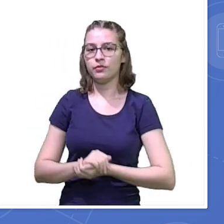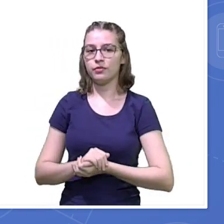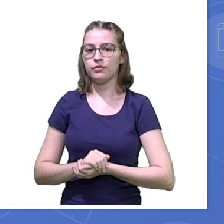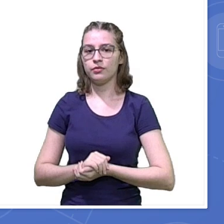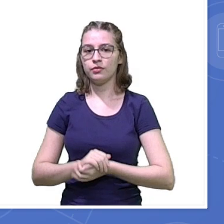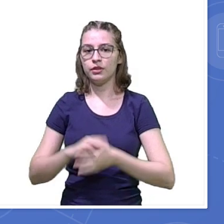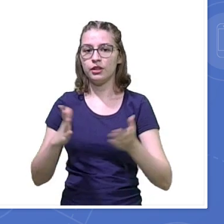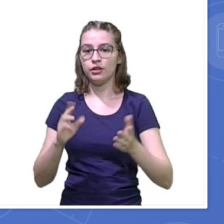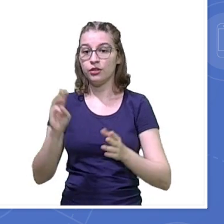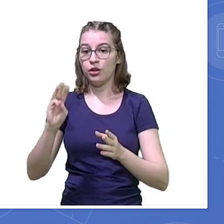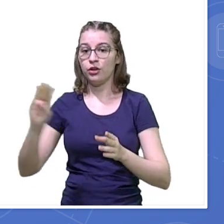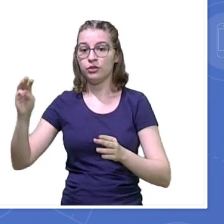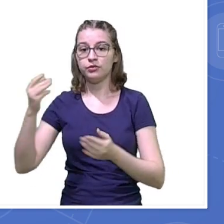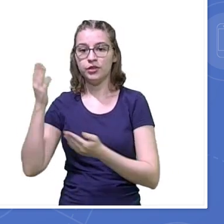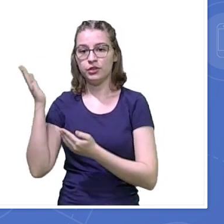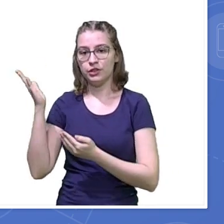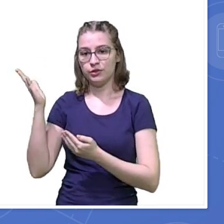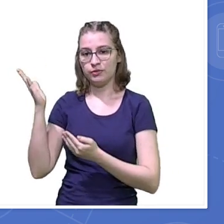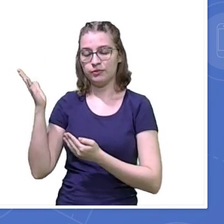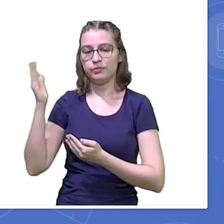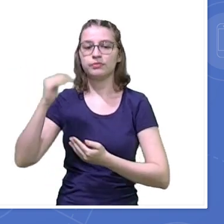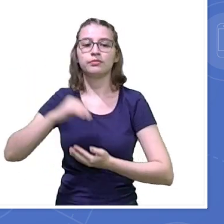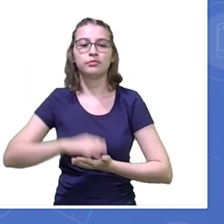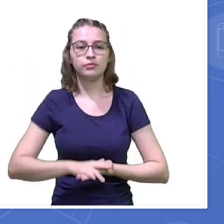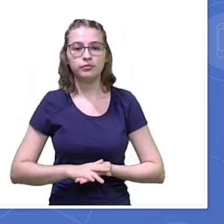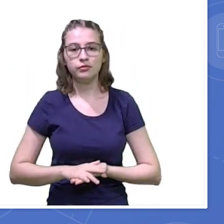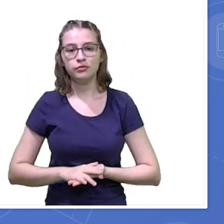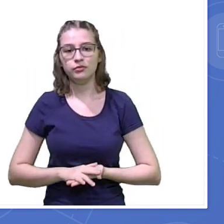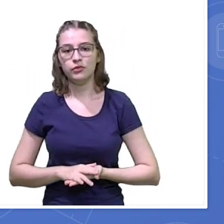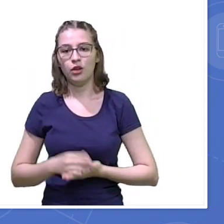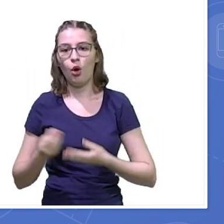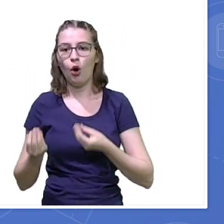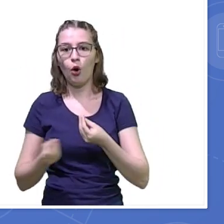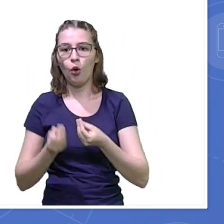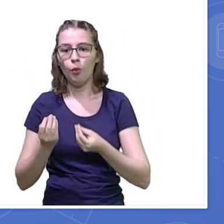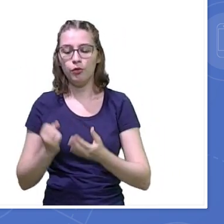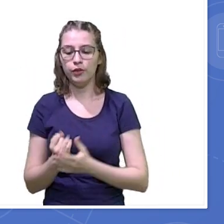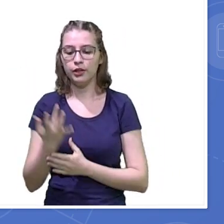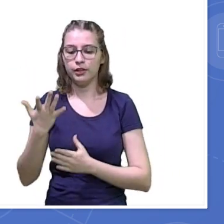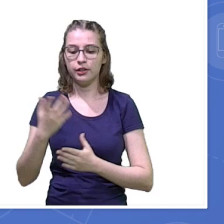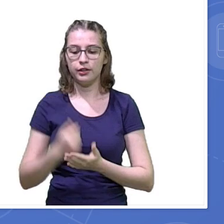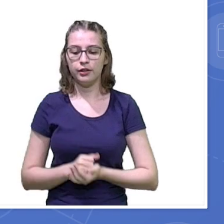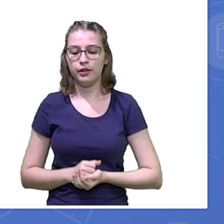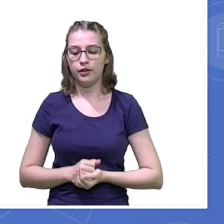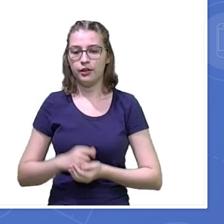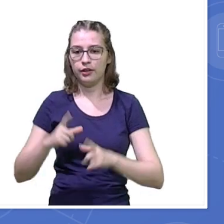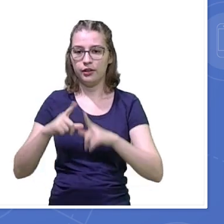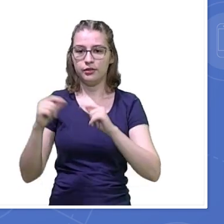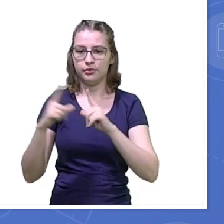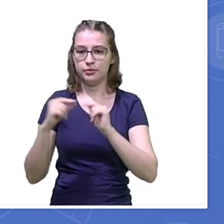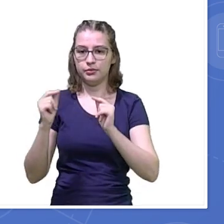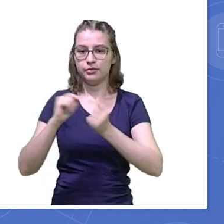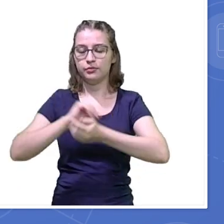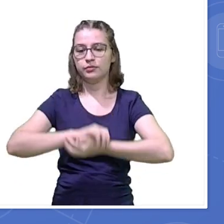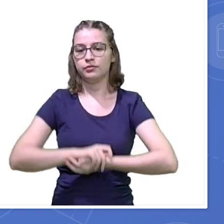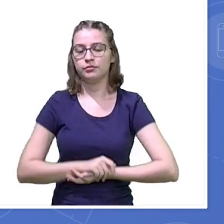aqui do Mosaic Education mostra exatamente esse processo, né, de formação ali do plano piloto em Brasília, Distrito Federal. Vamos para a